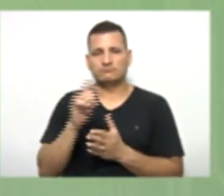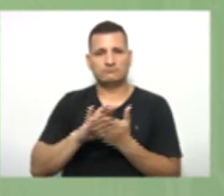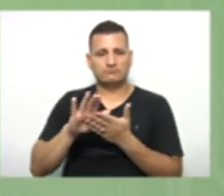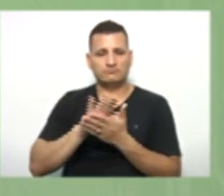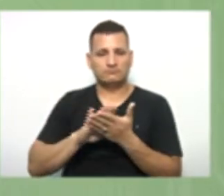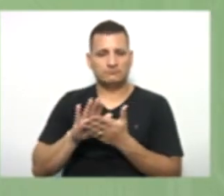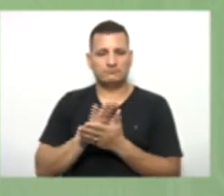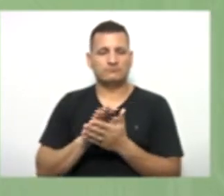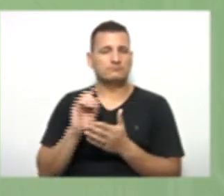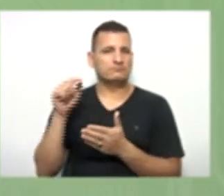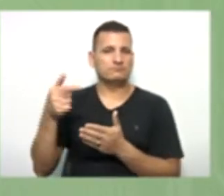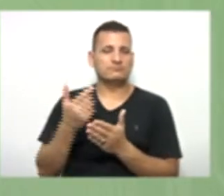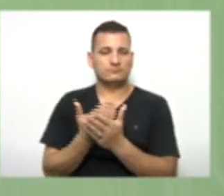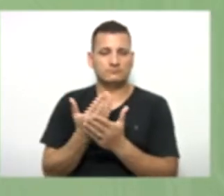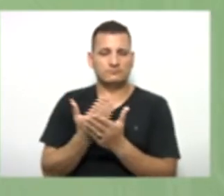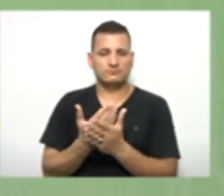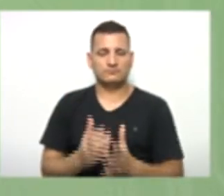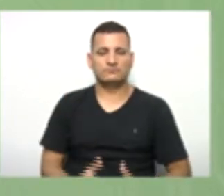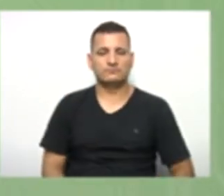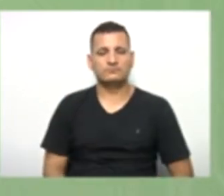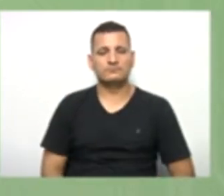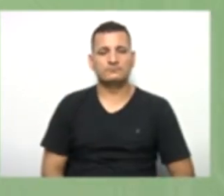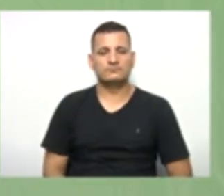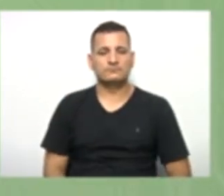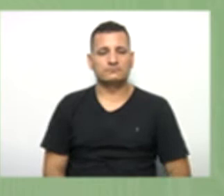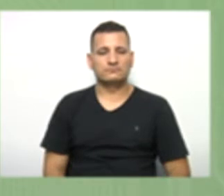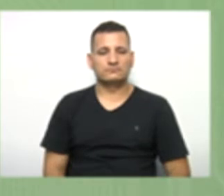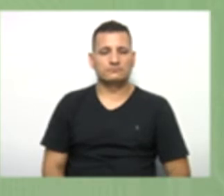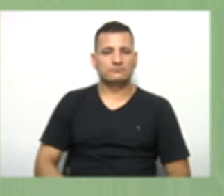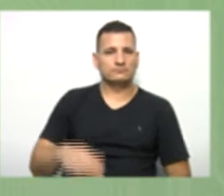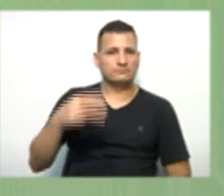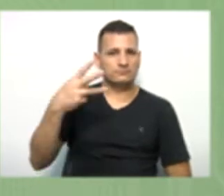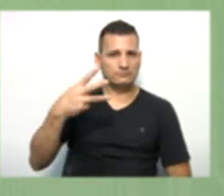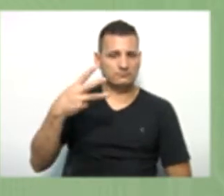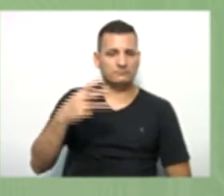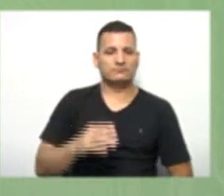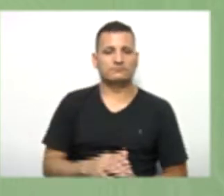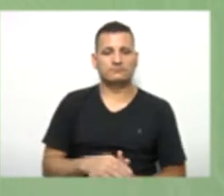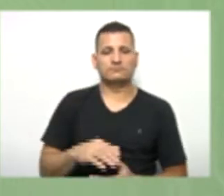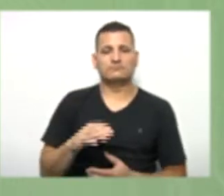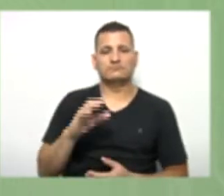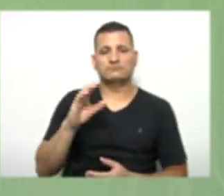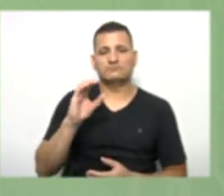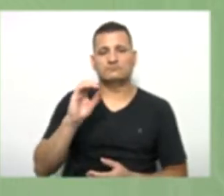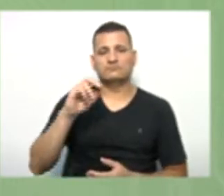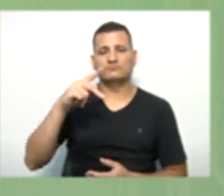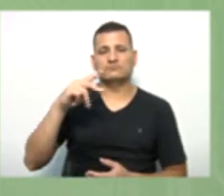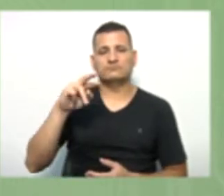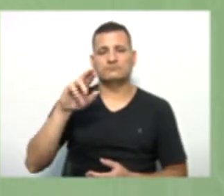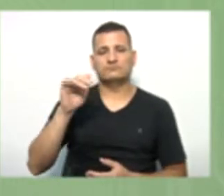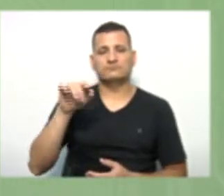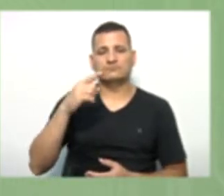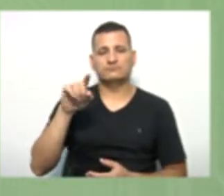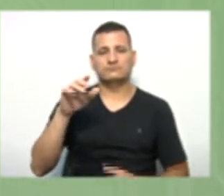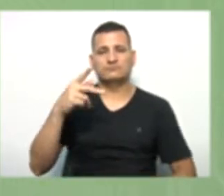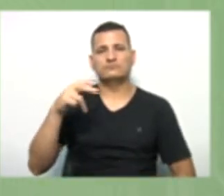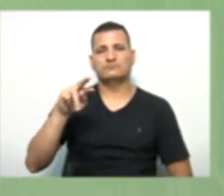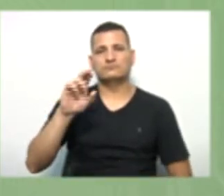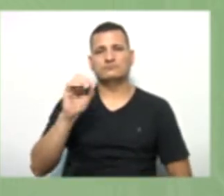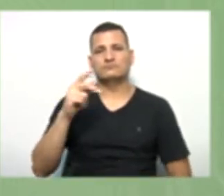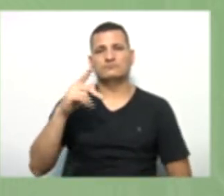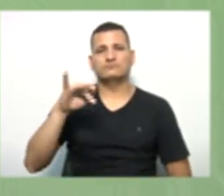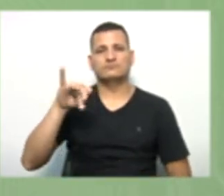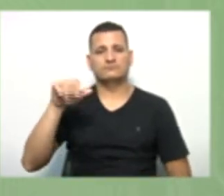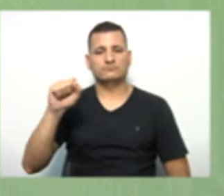isso agora posteriormente. Item 3, operação própria das cooperativas.